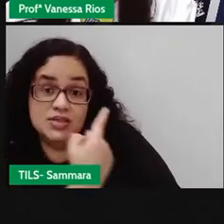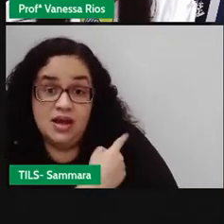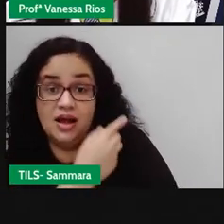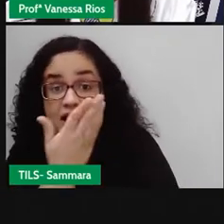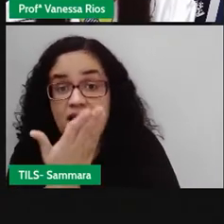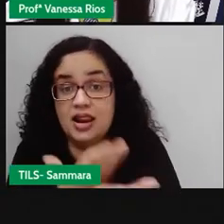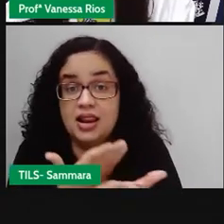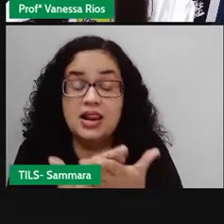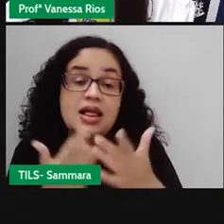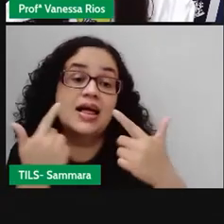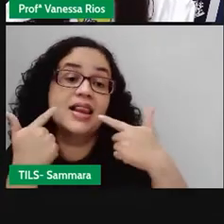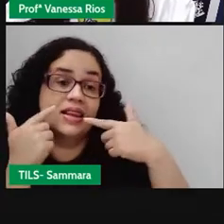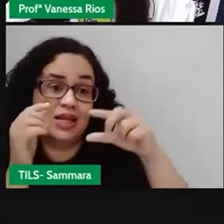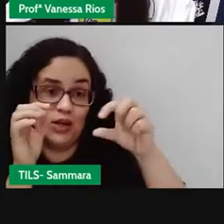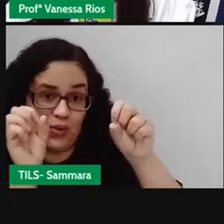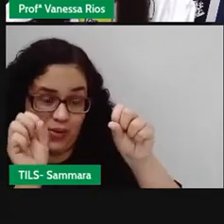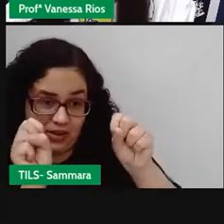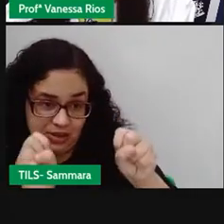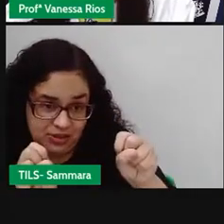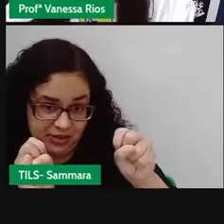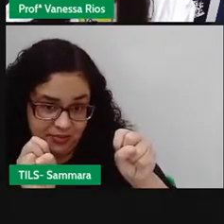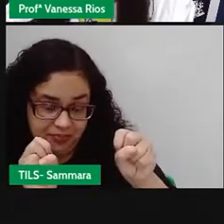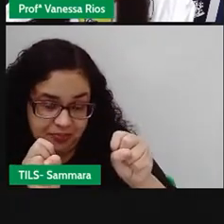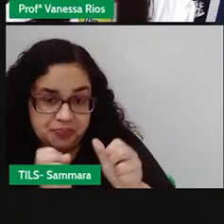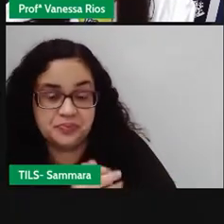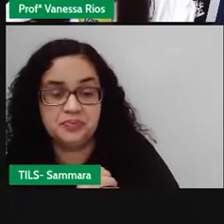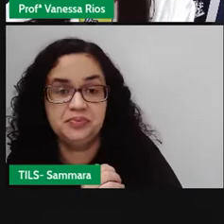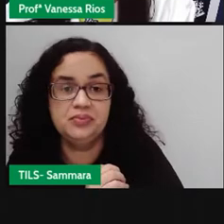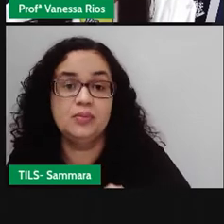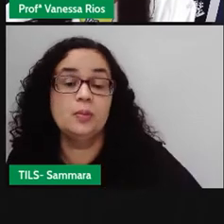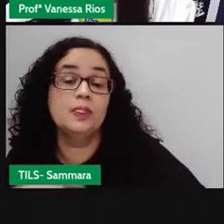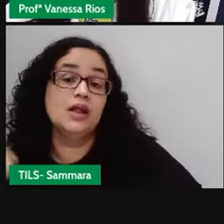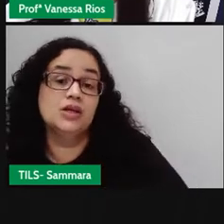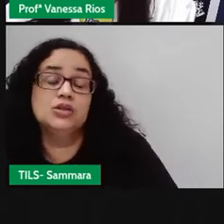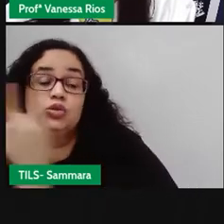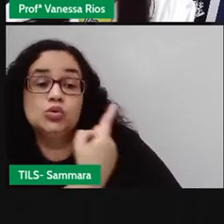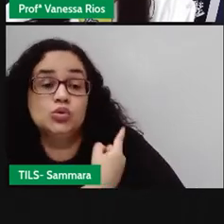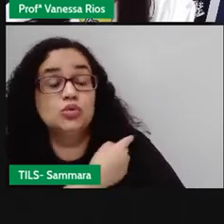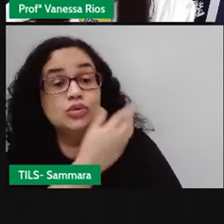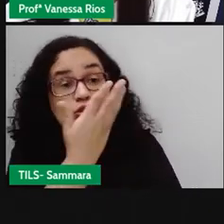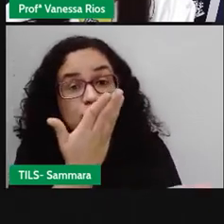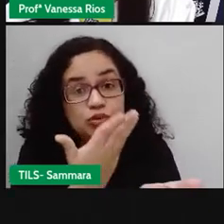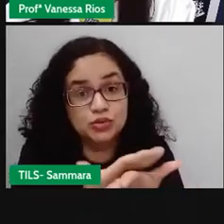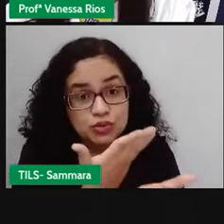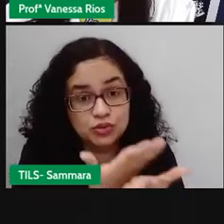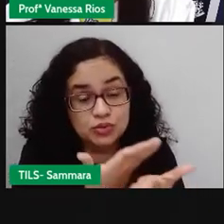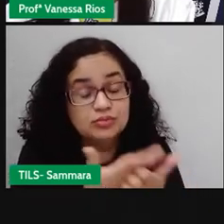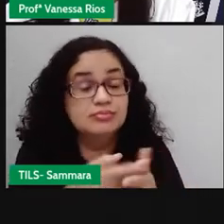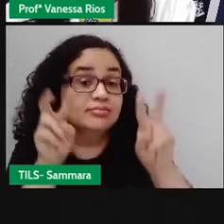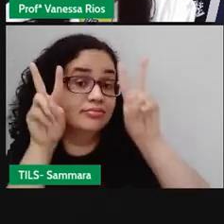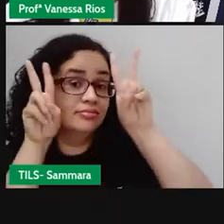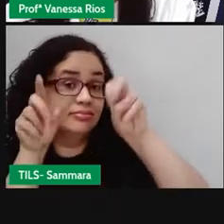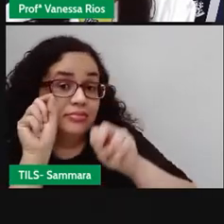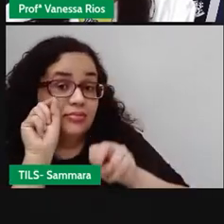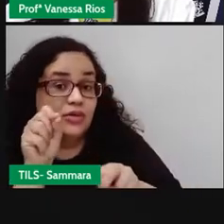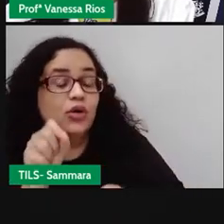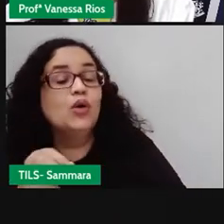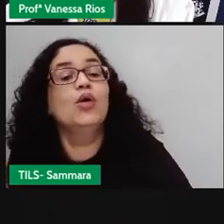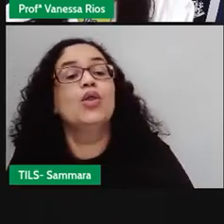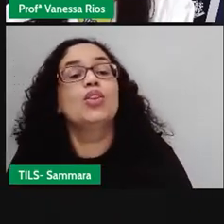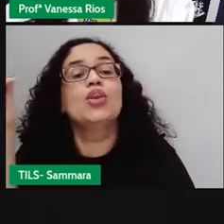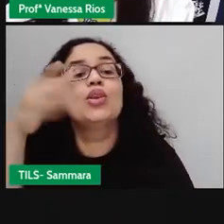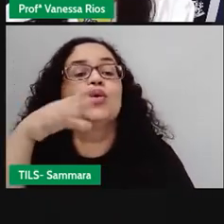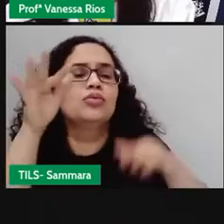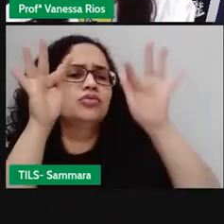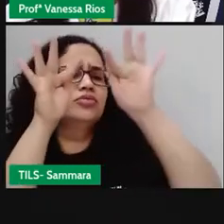aula é de linguagens e nós vamos estudar sobre um